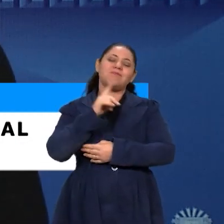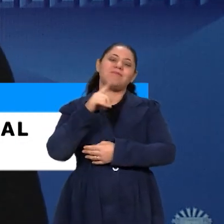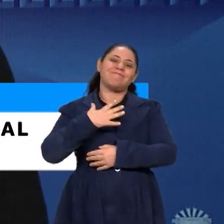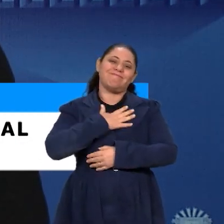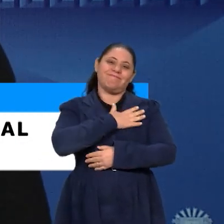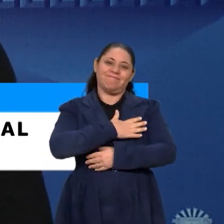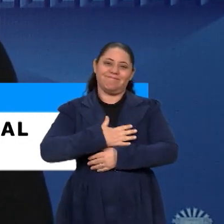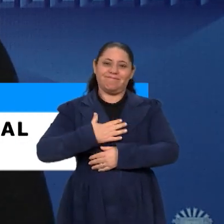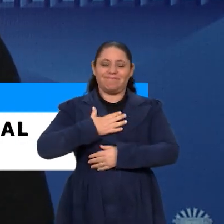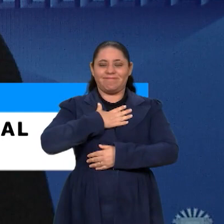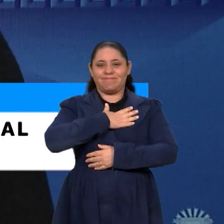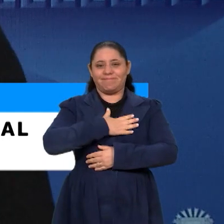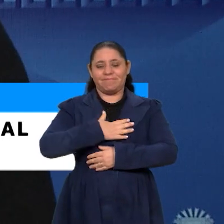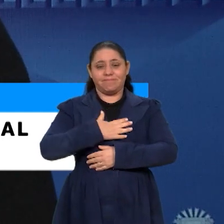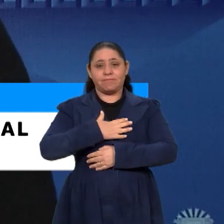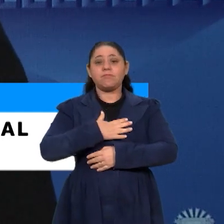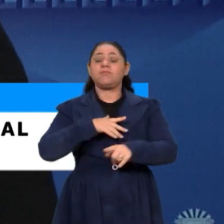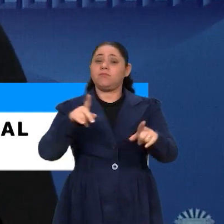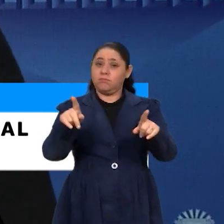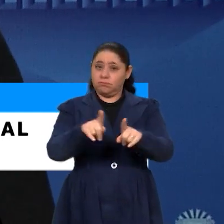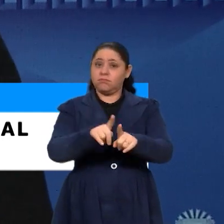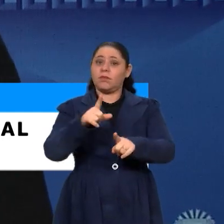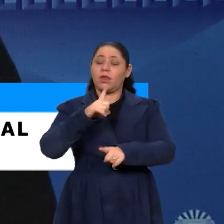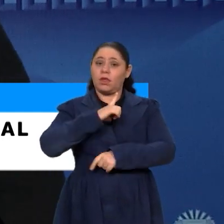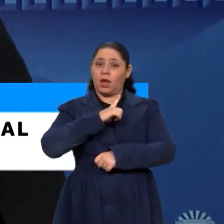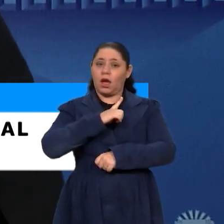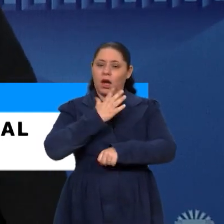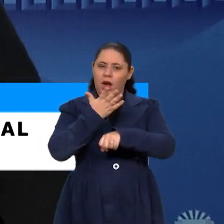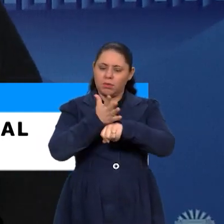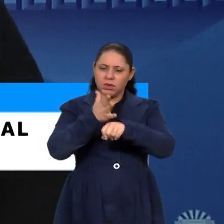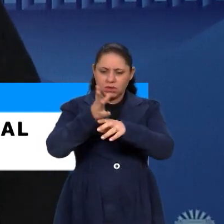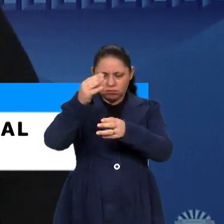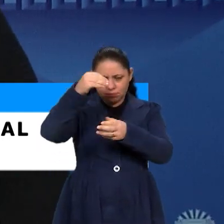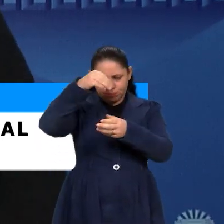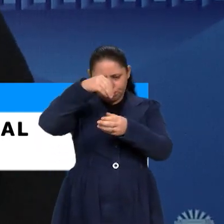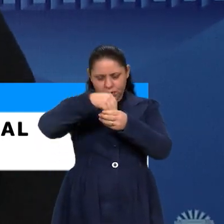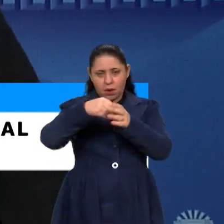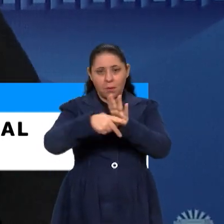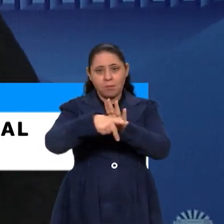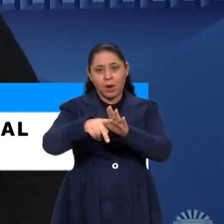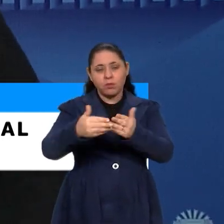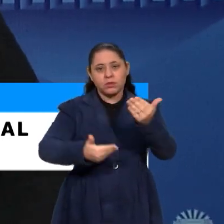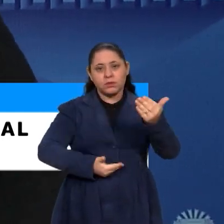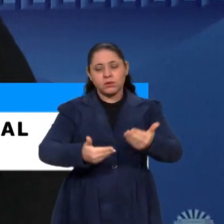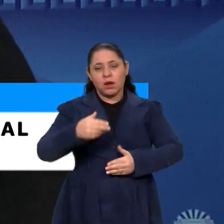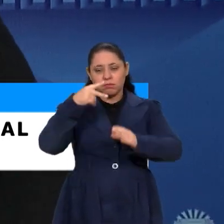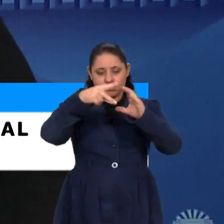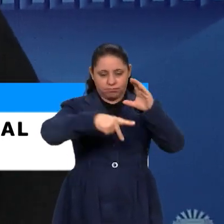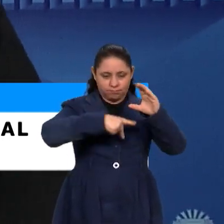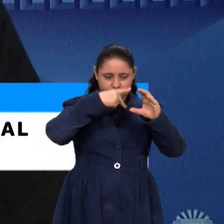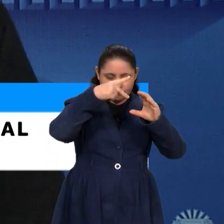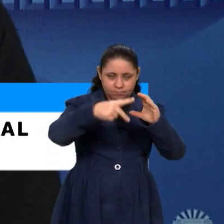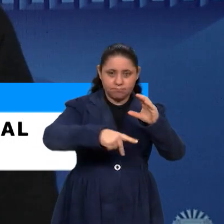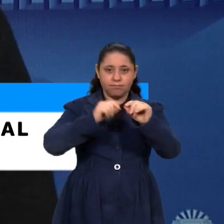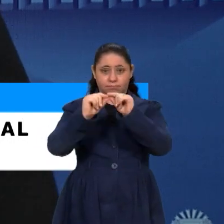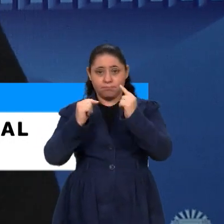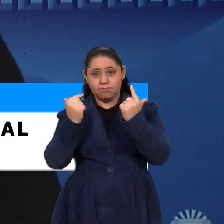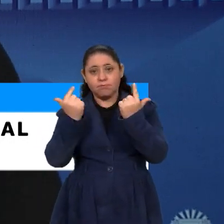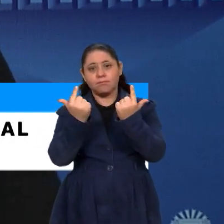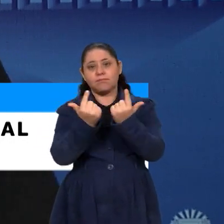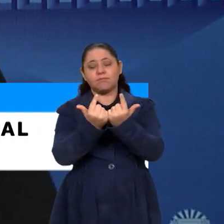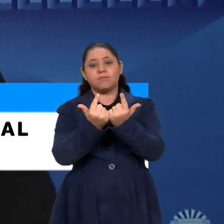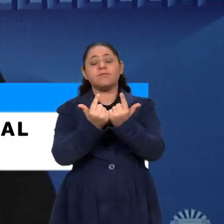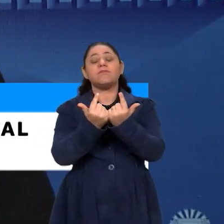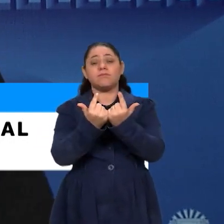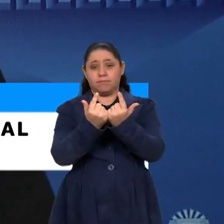nós é uma satisfação poder também ter essa capacitação aqui para os nossos servidores da Câmara Municipal, da